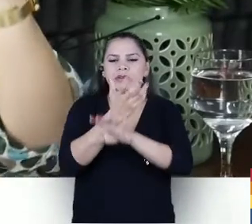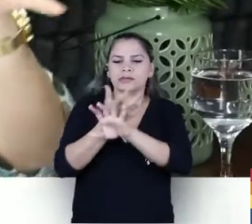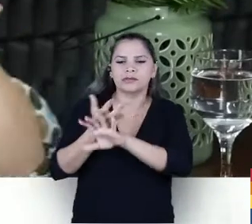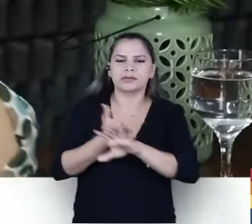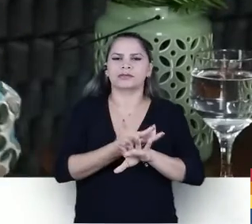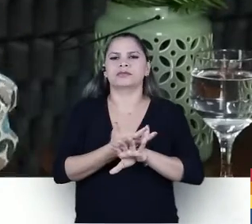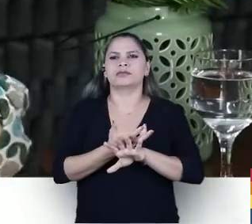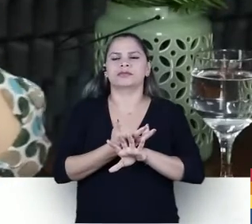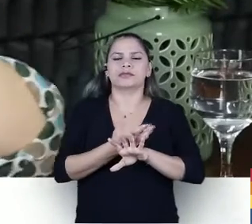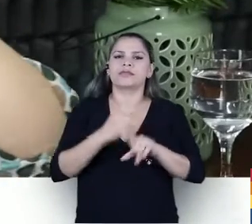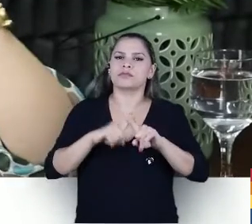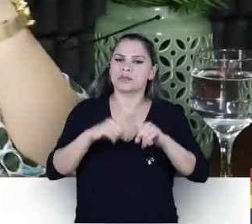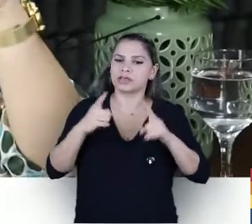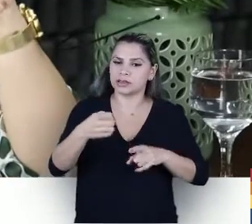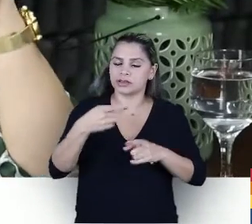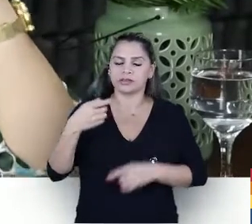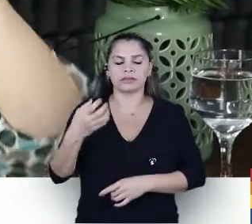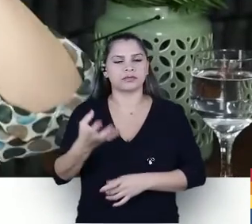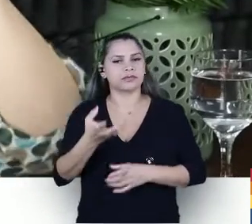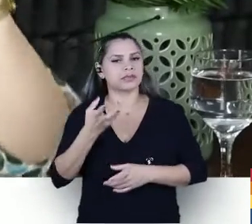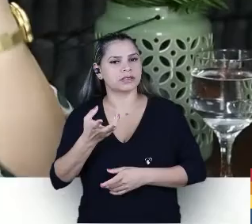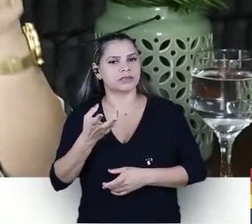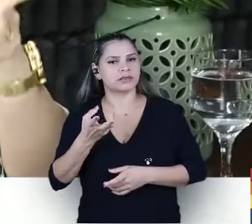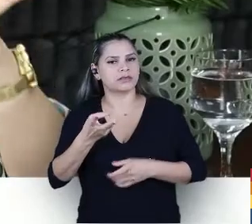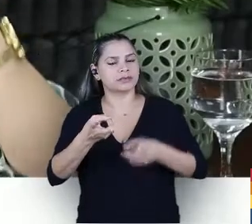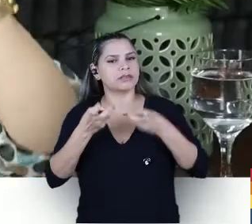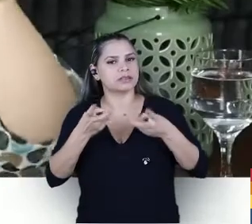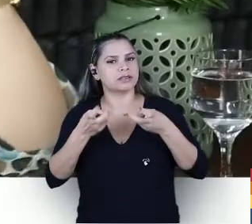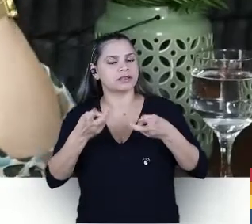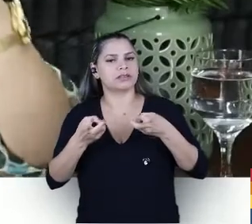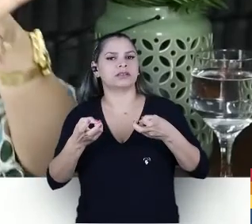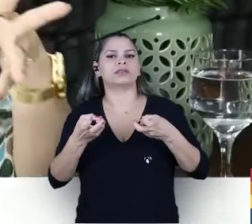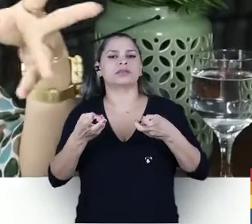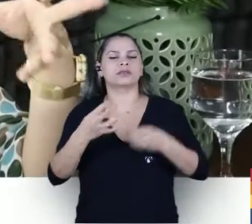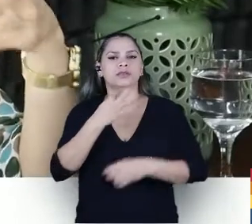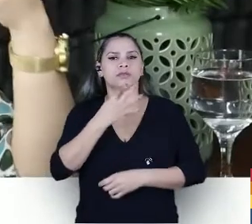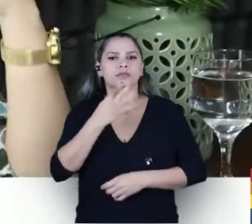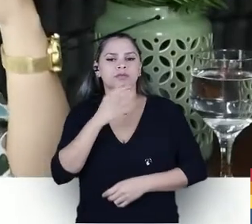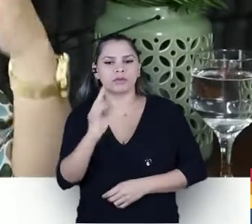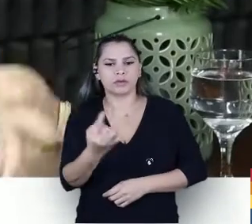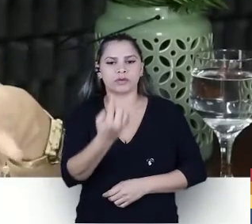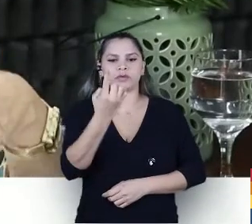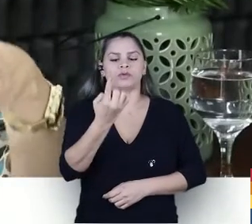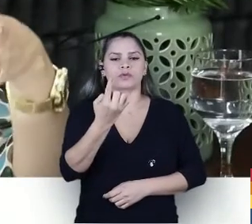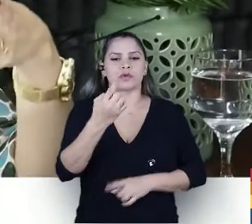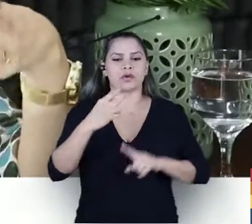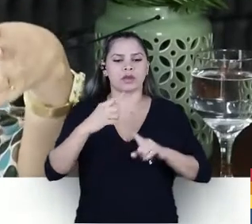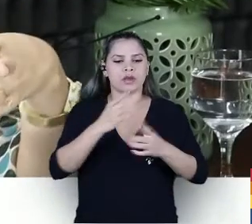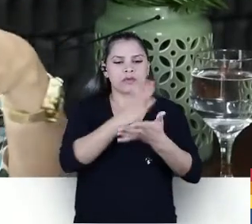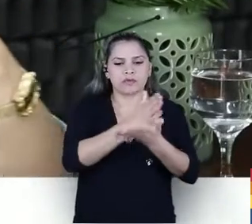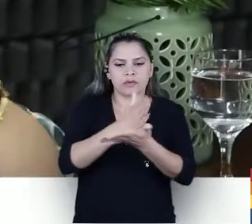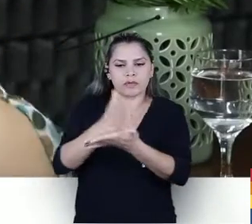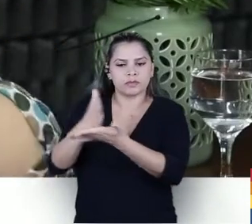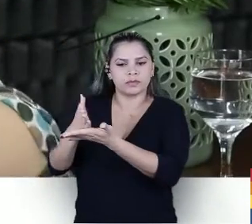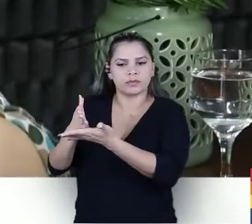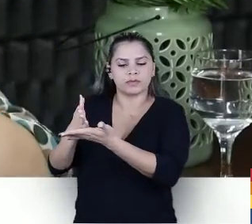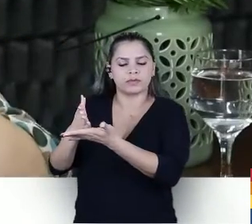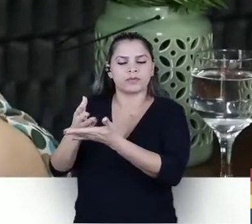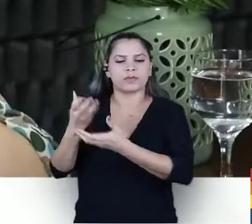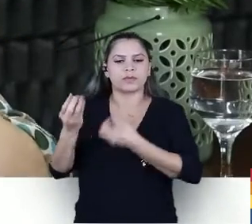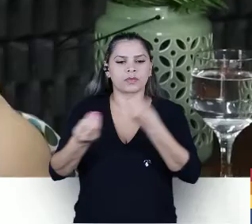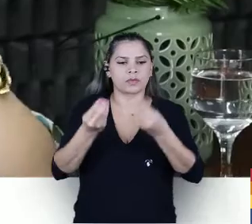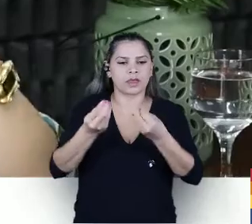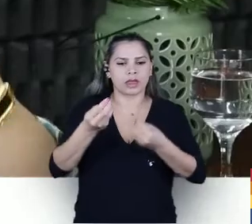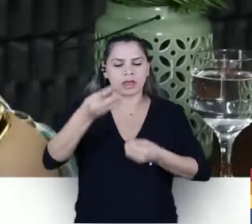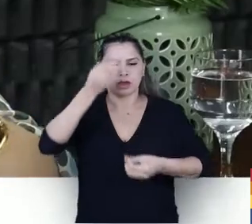se apegam mesmo a determinadas matérias, vamos dizer assim, né? A determinadas disciplinas, a determinados componentes. E que eles percebam que, na